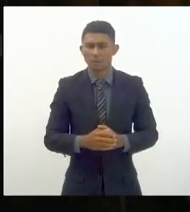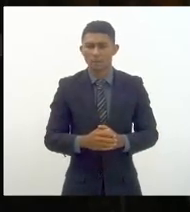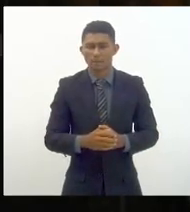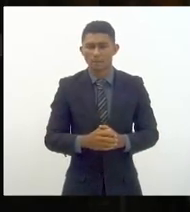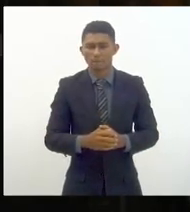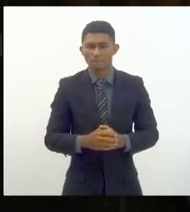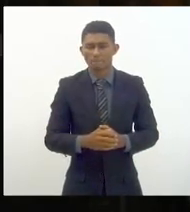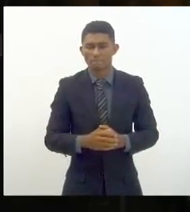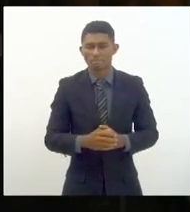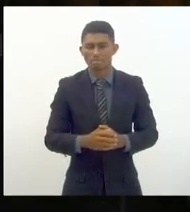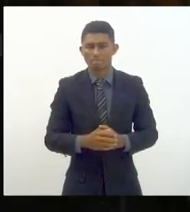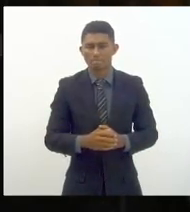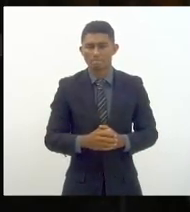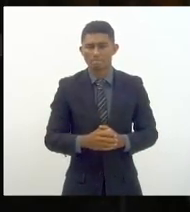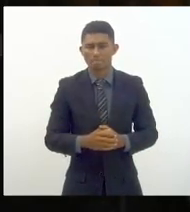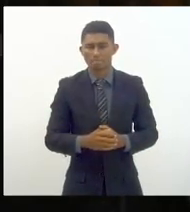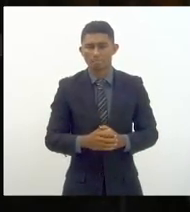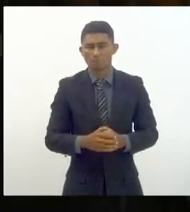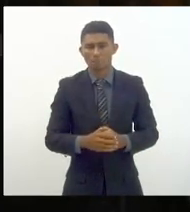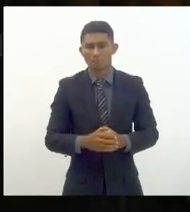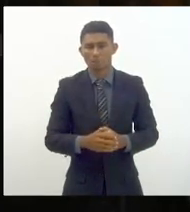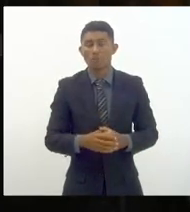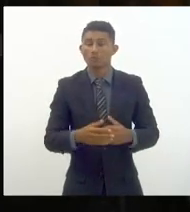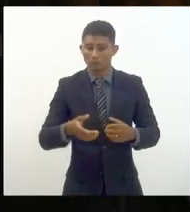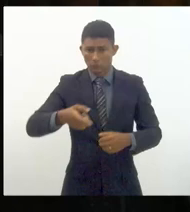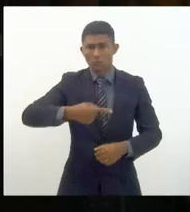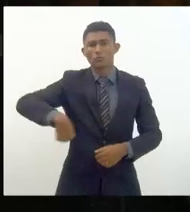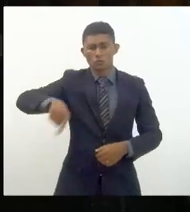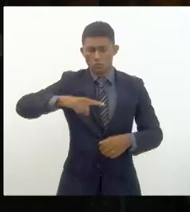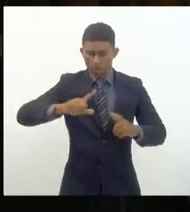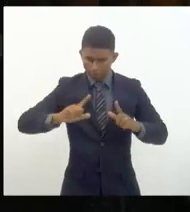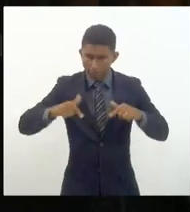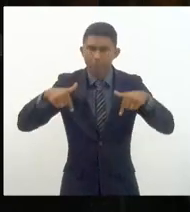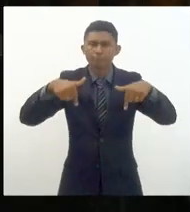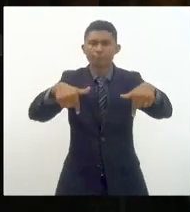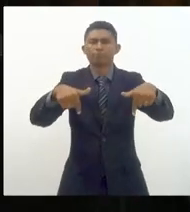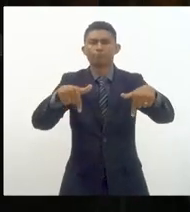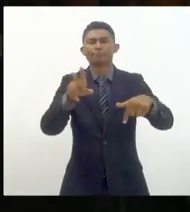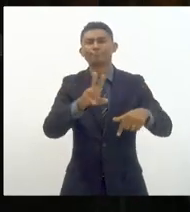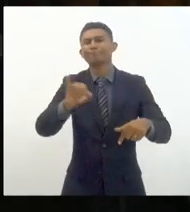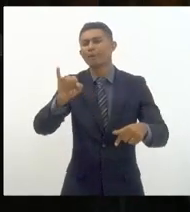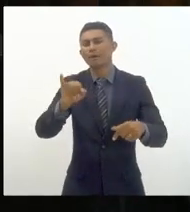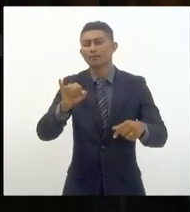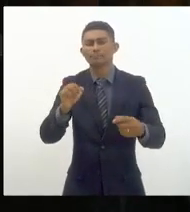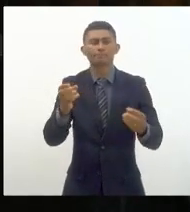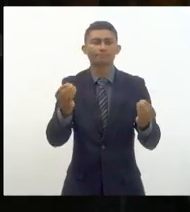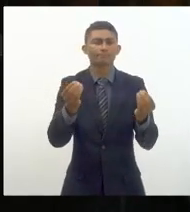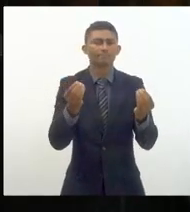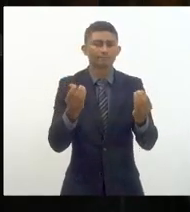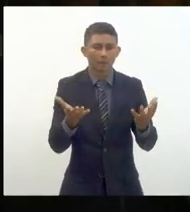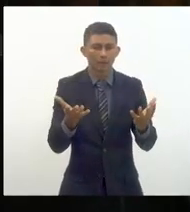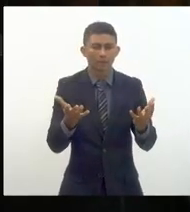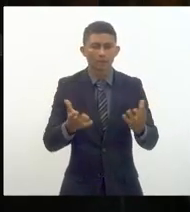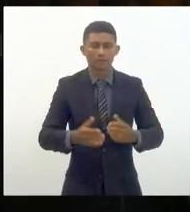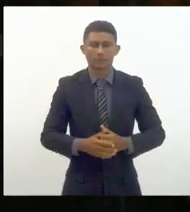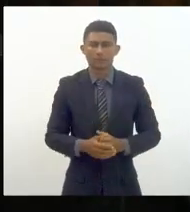vamos tomar a desvio das providências para que possamos